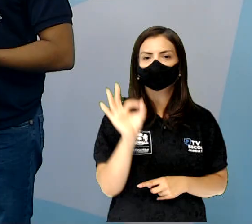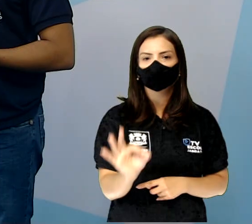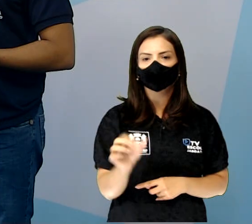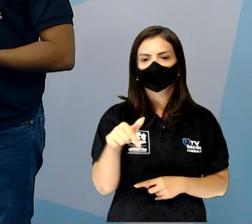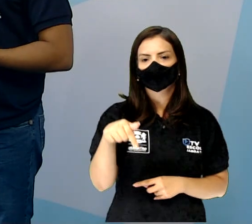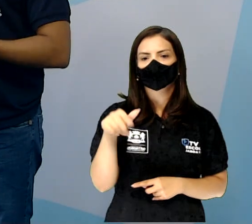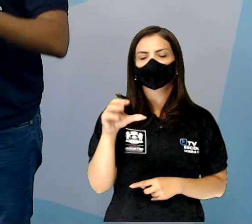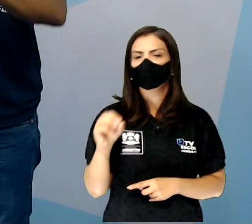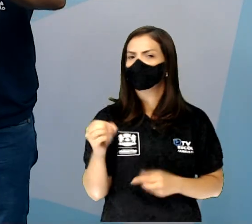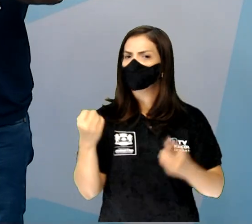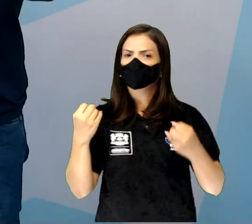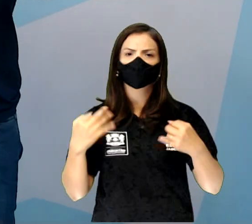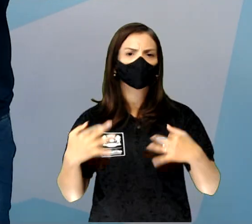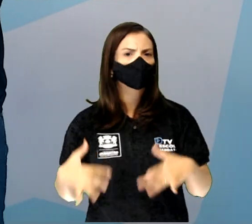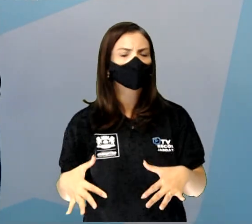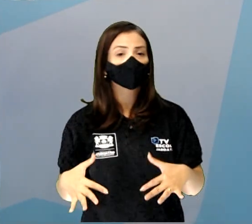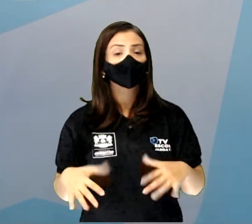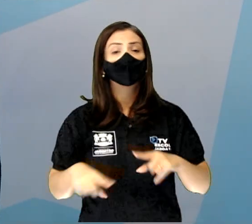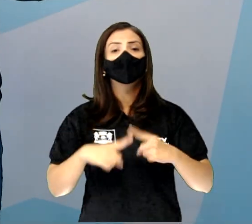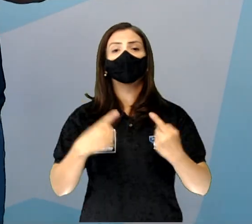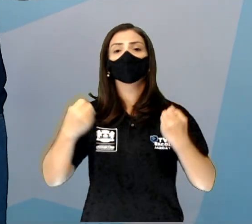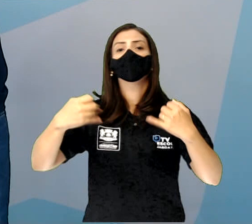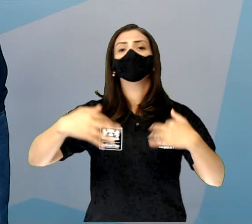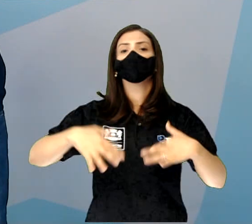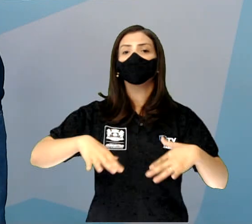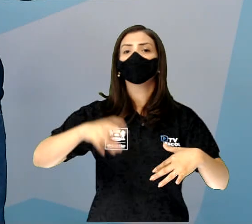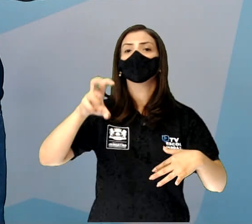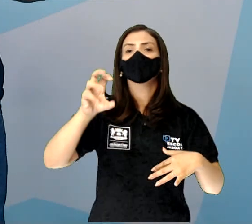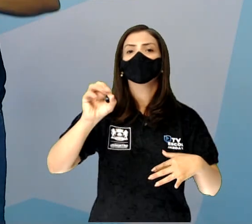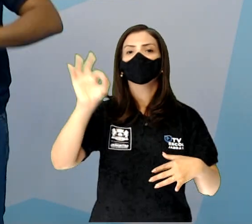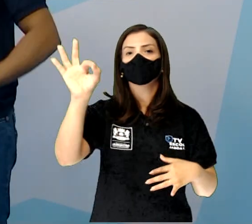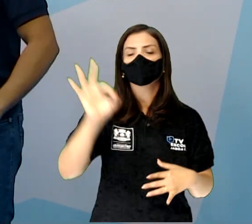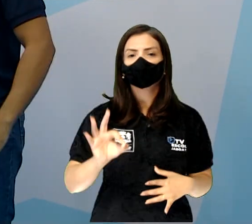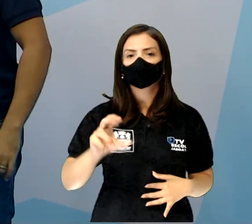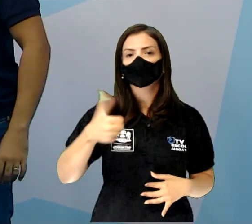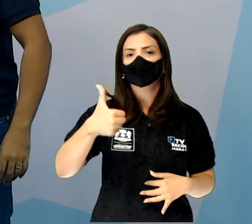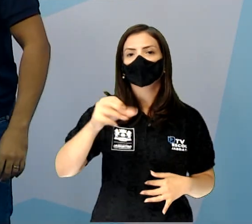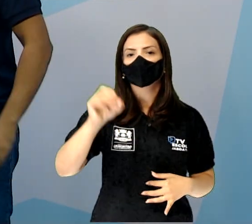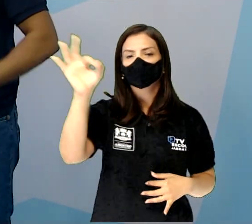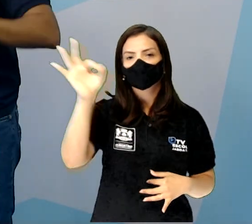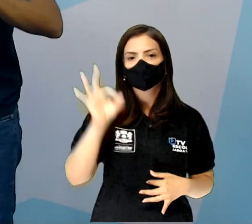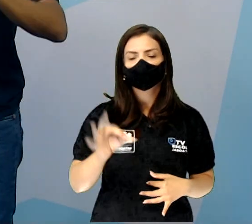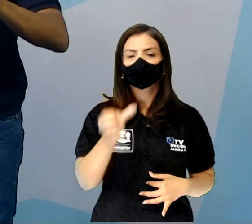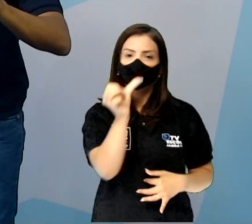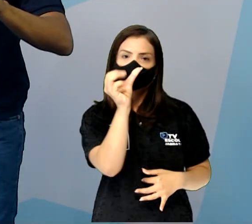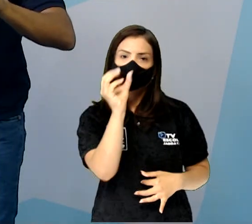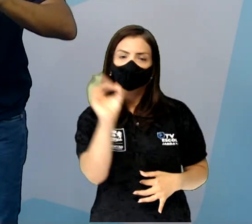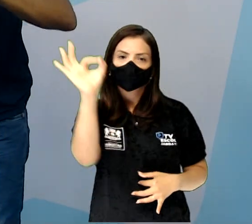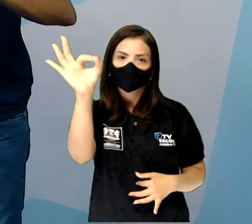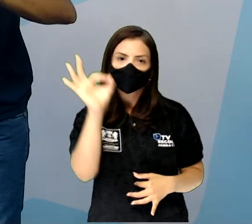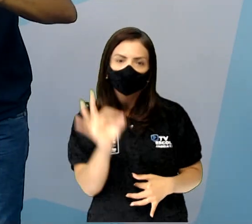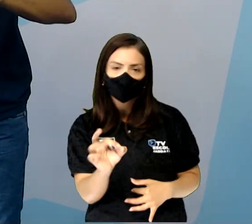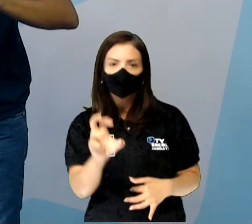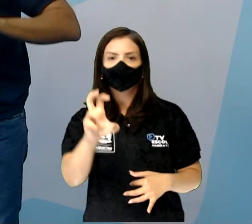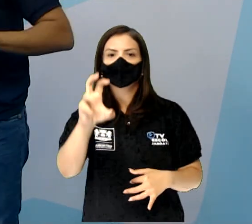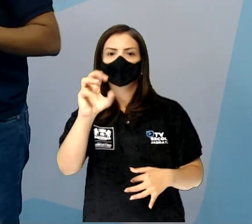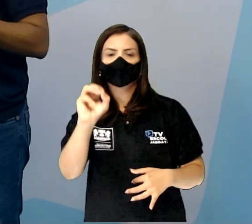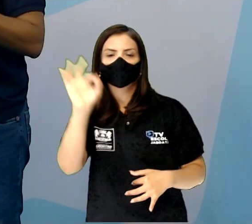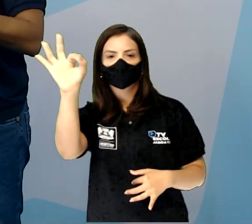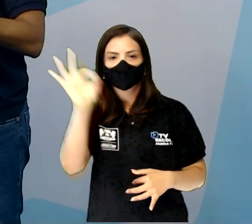não. Mas eu expliquei quanto era 50. E expliquei quanto era 10. E 60% é 50% com mais